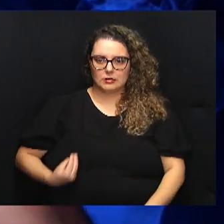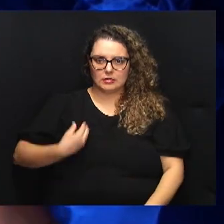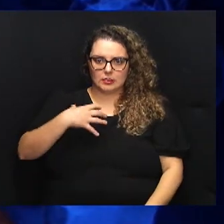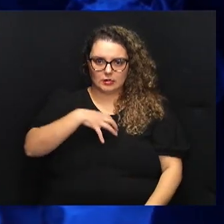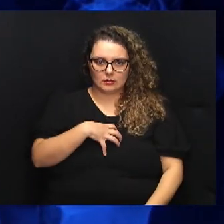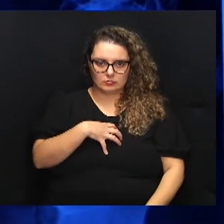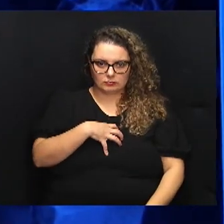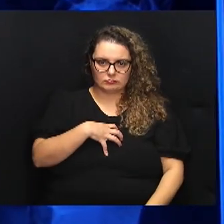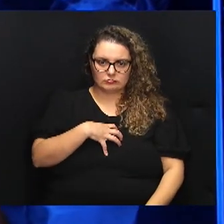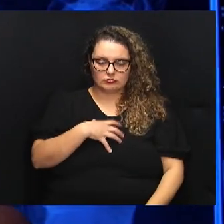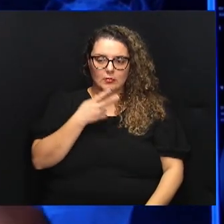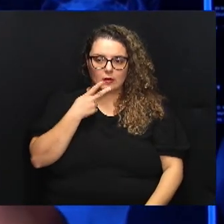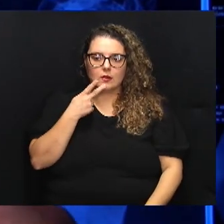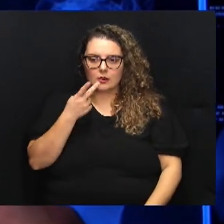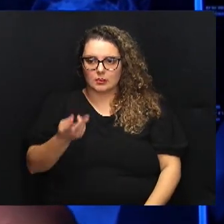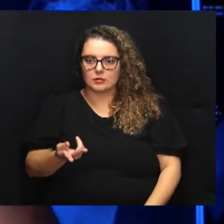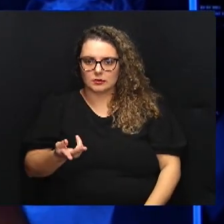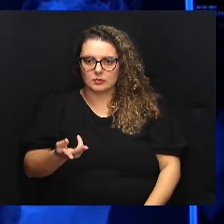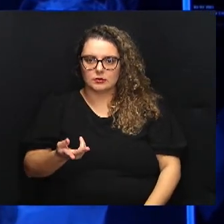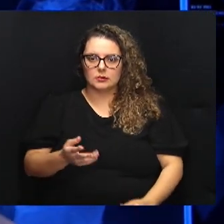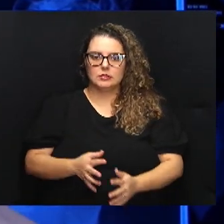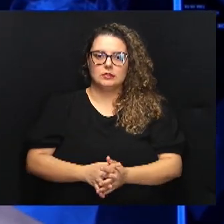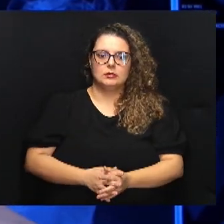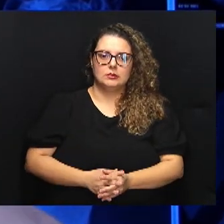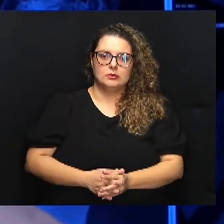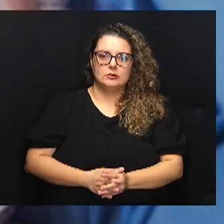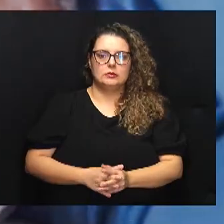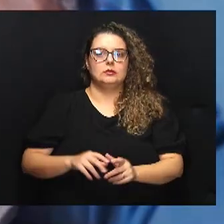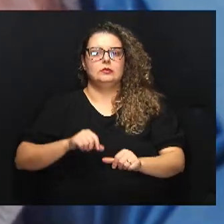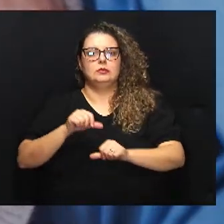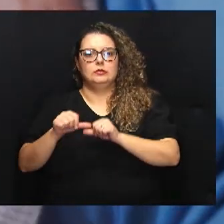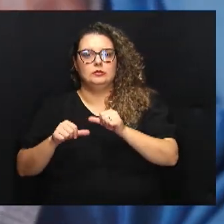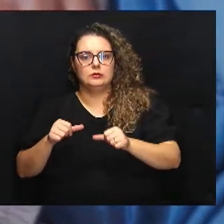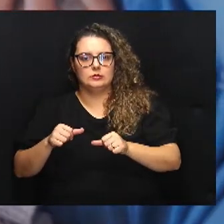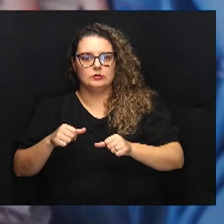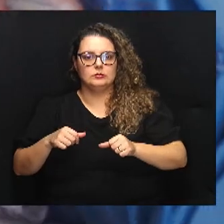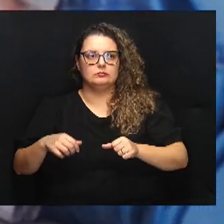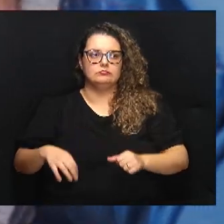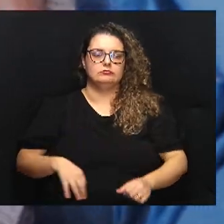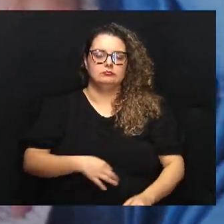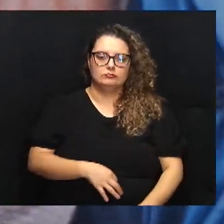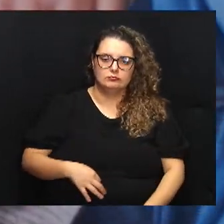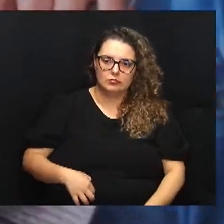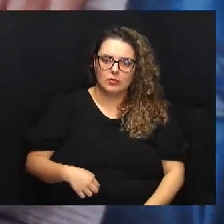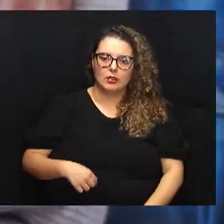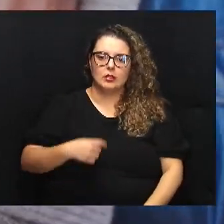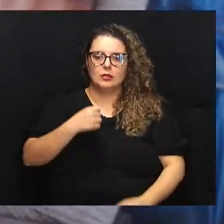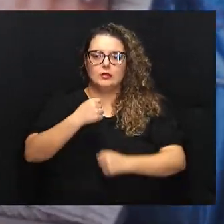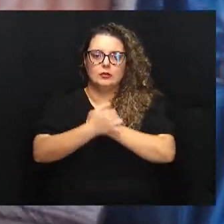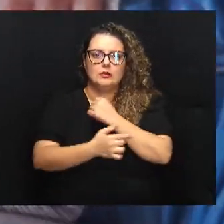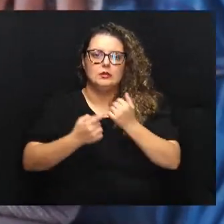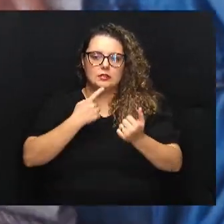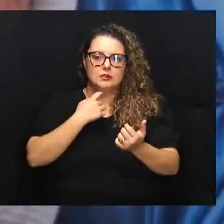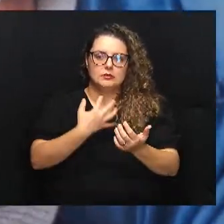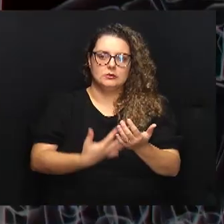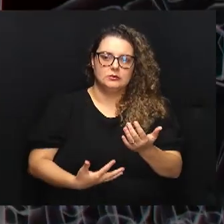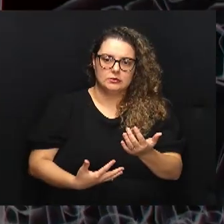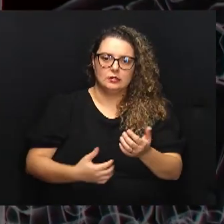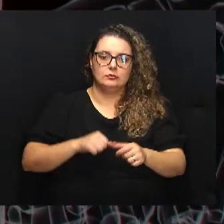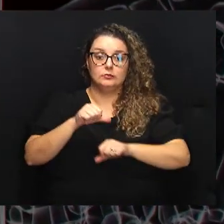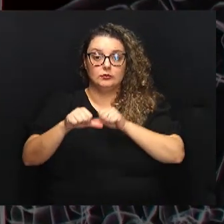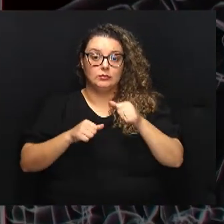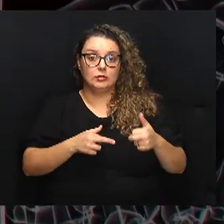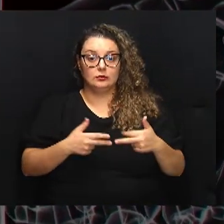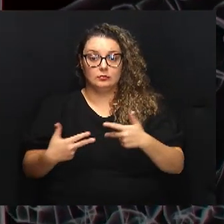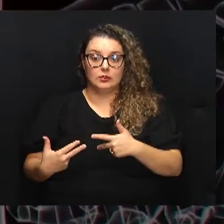gente acabou de comentar, né? Então, alteração do hábito intestinal, sangramento nas fezes, mudança do padrão